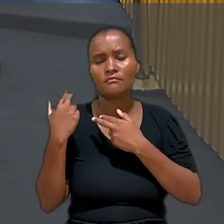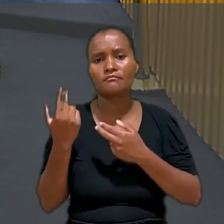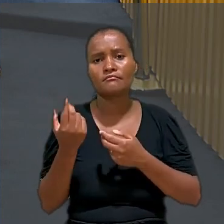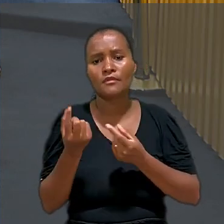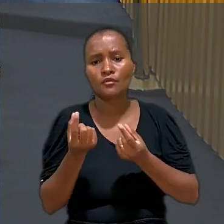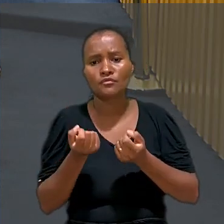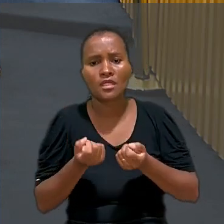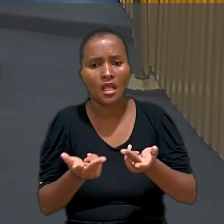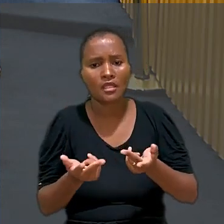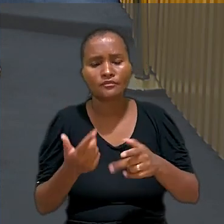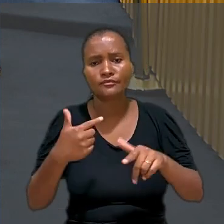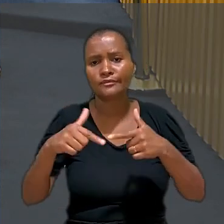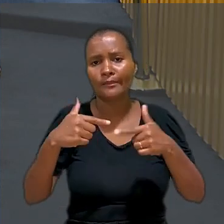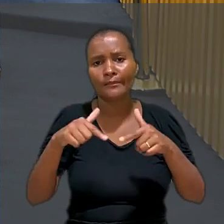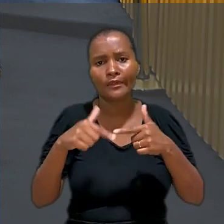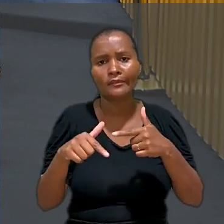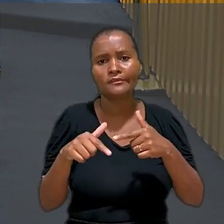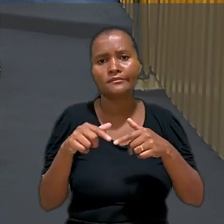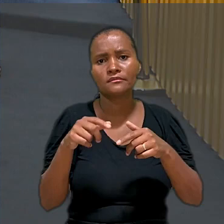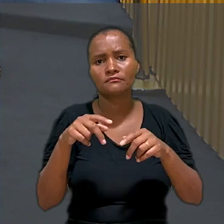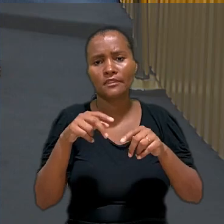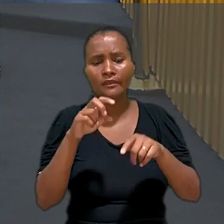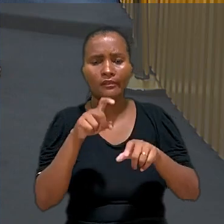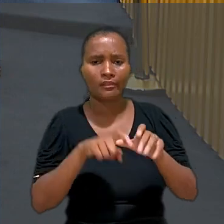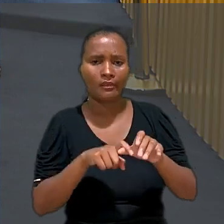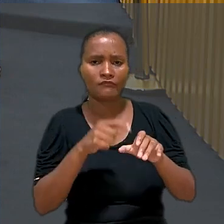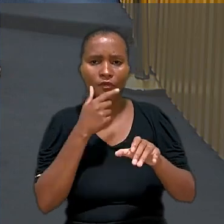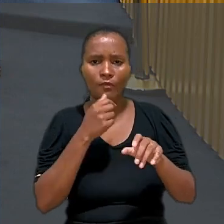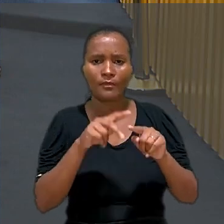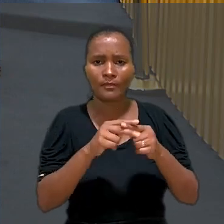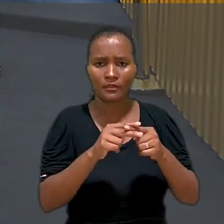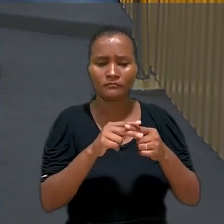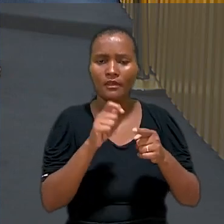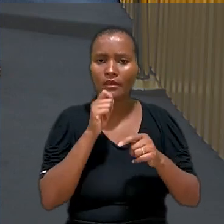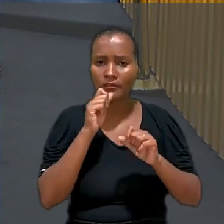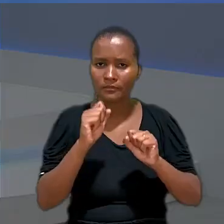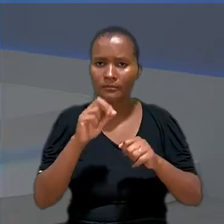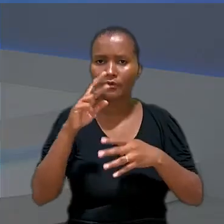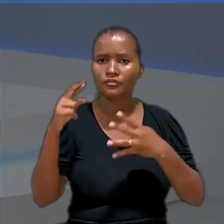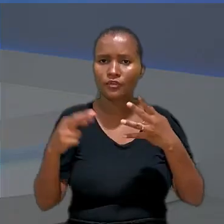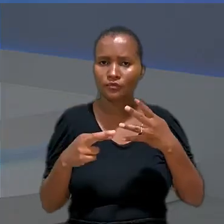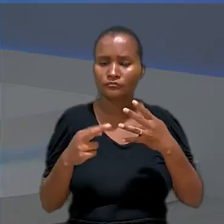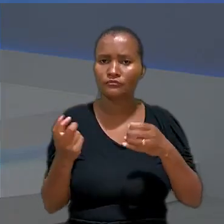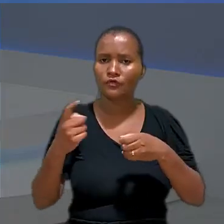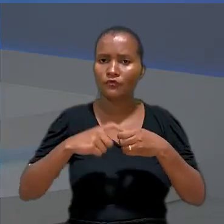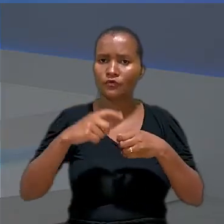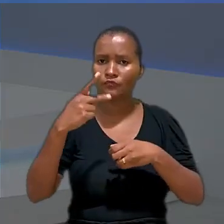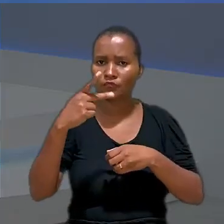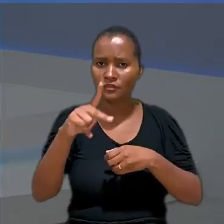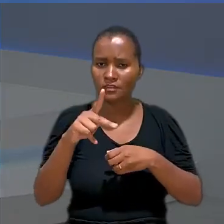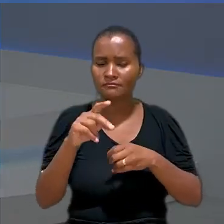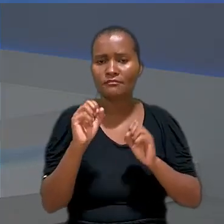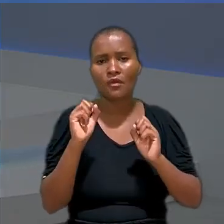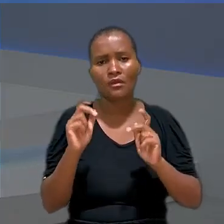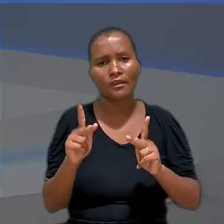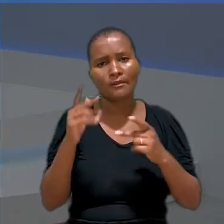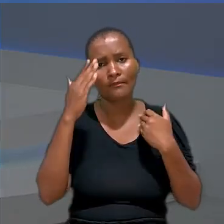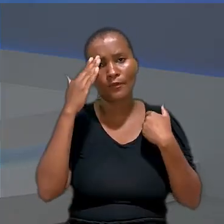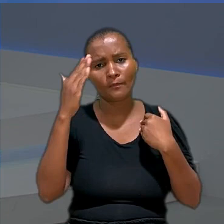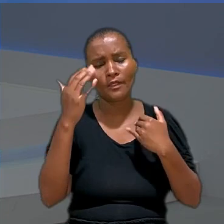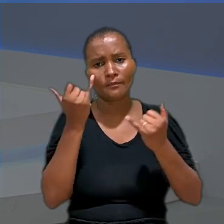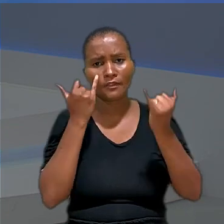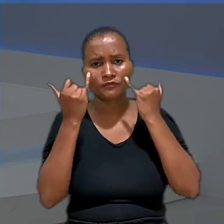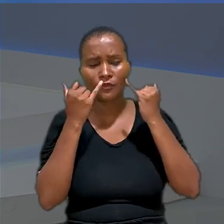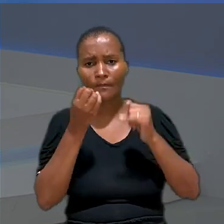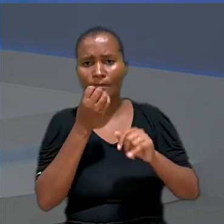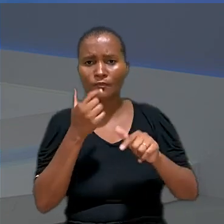subsidiariamente pelos encargos trabalhistas devidos ao mecânico. Ainda cabe recurso. Luana, Anderson, volto com vocês. Ok, Pablo,